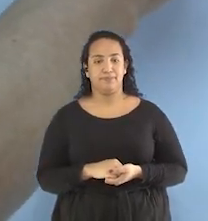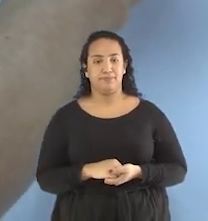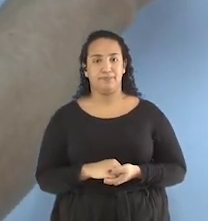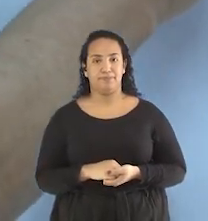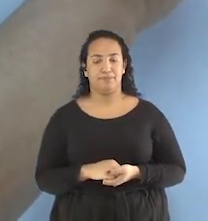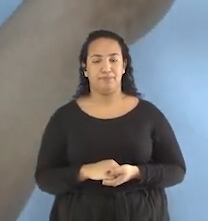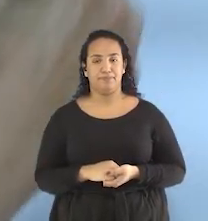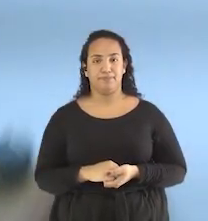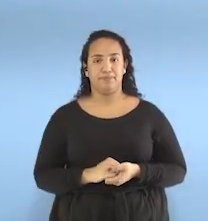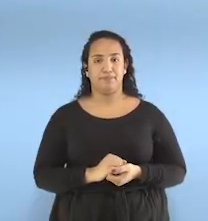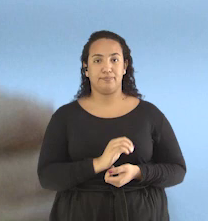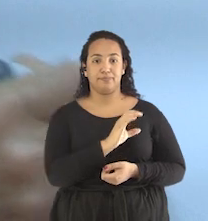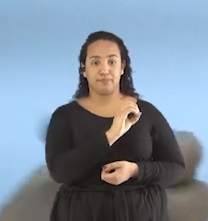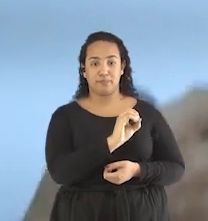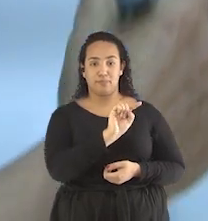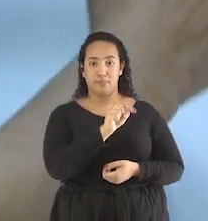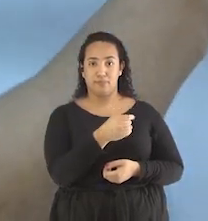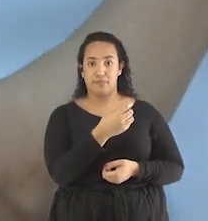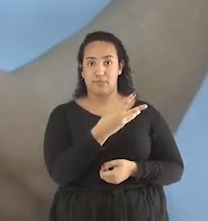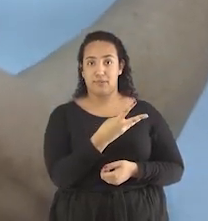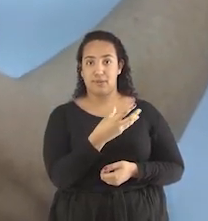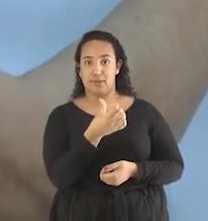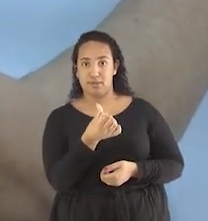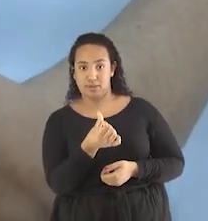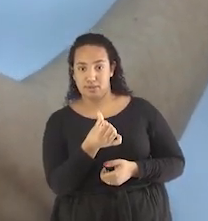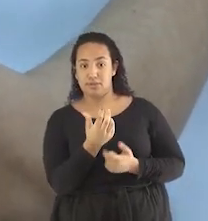0,36, eu vou escrever